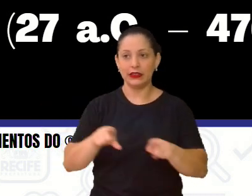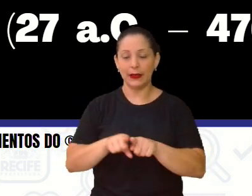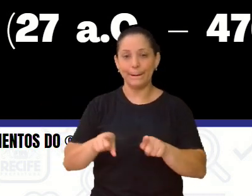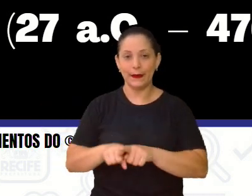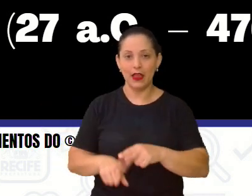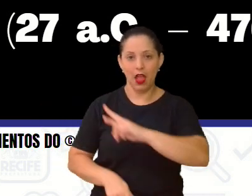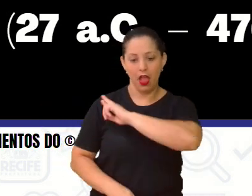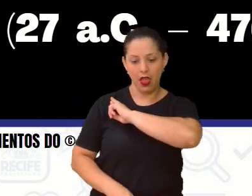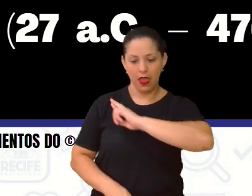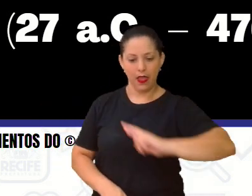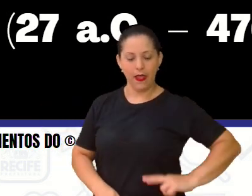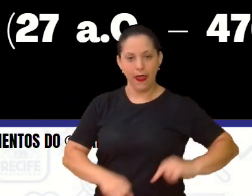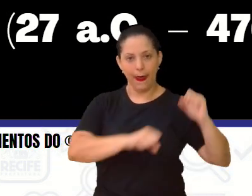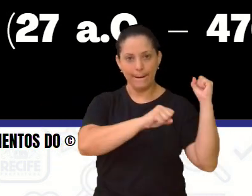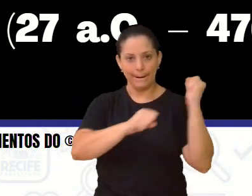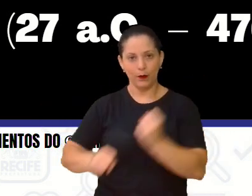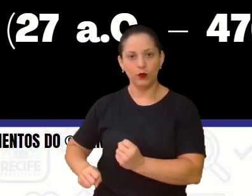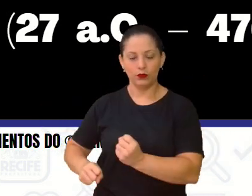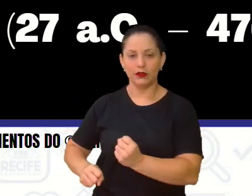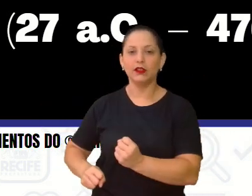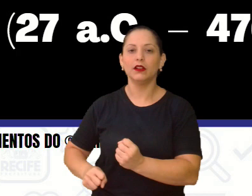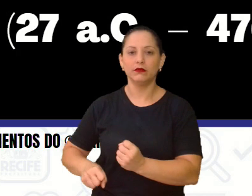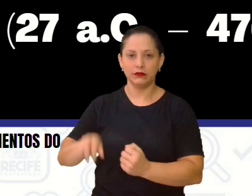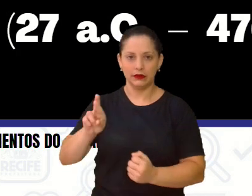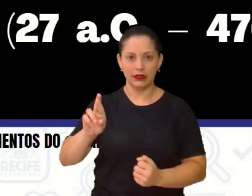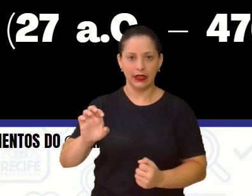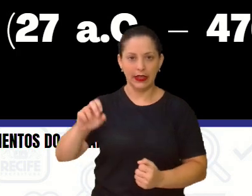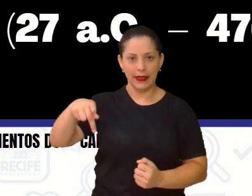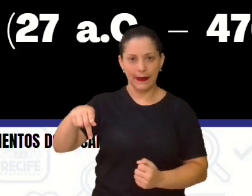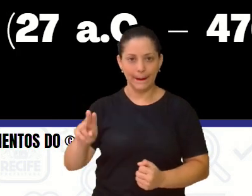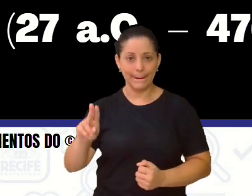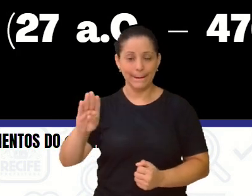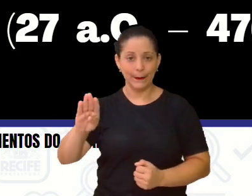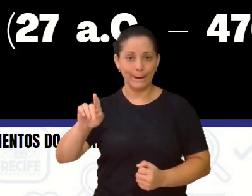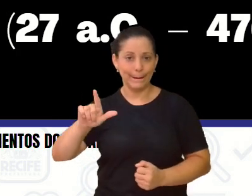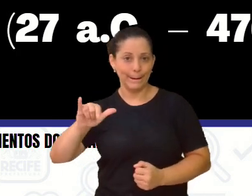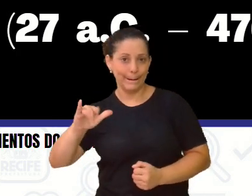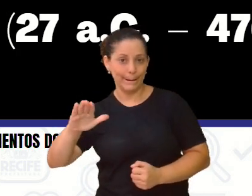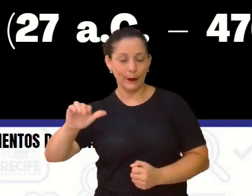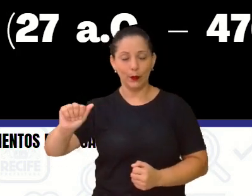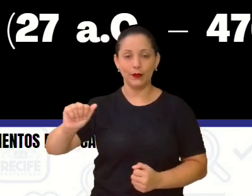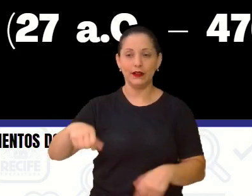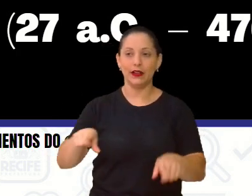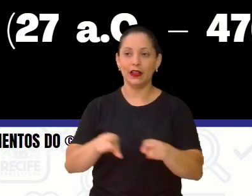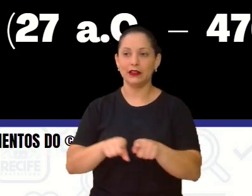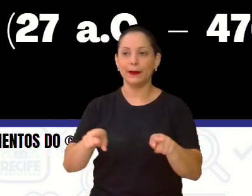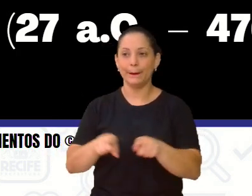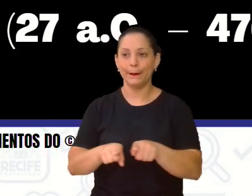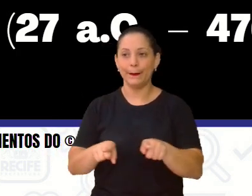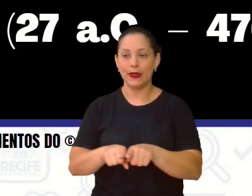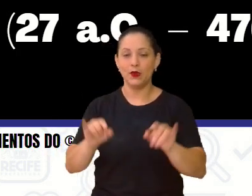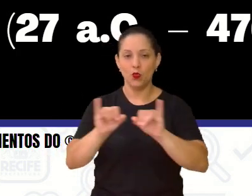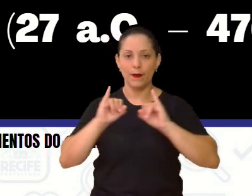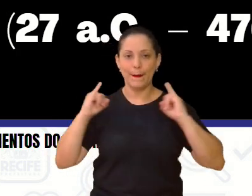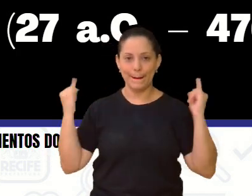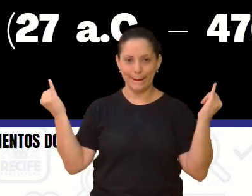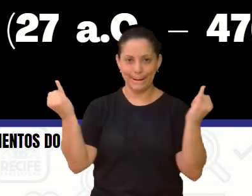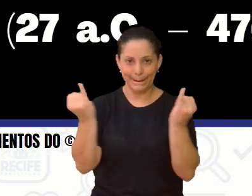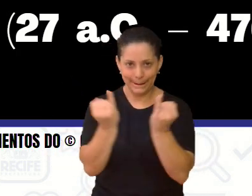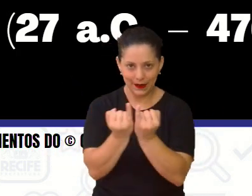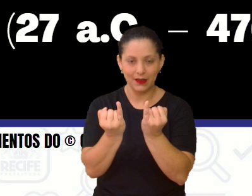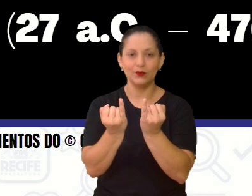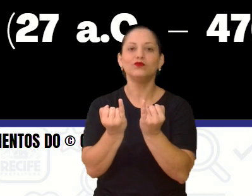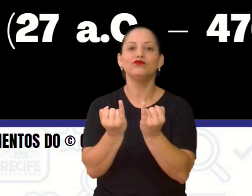República em 509, né, até 27 a.C. E a partir daqui a gente tem a chegada